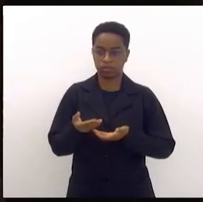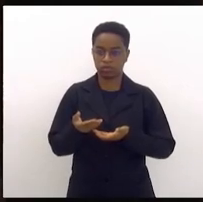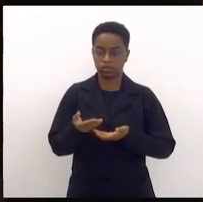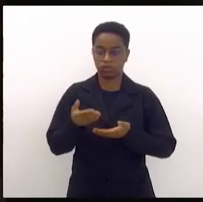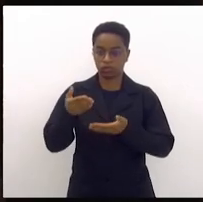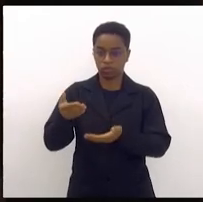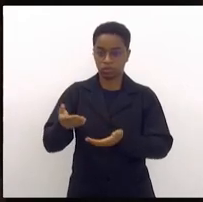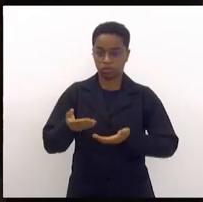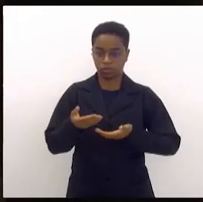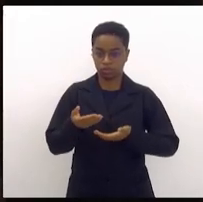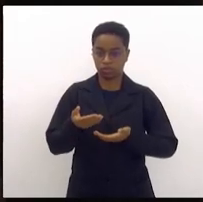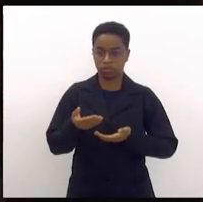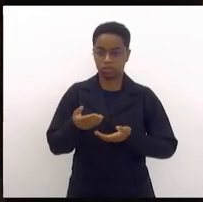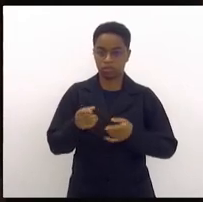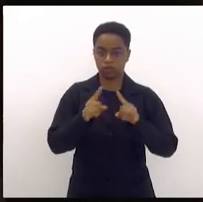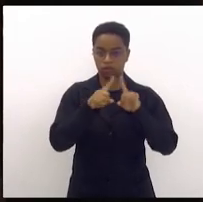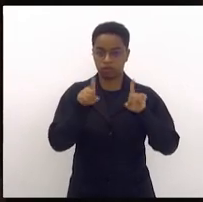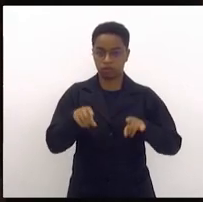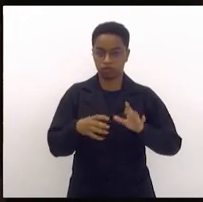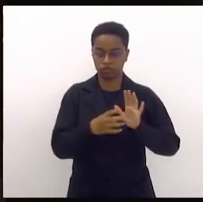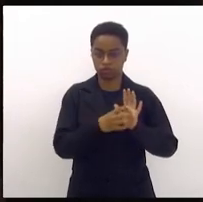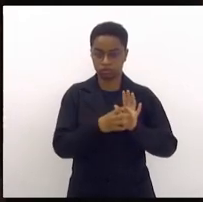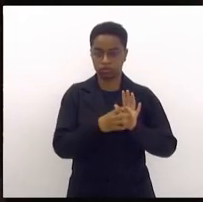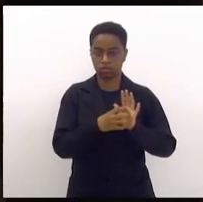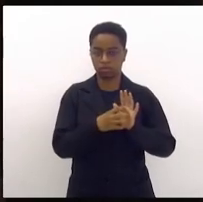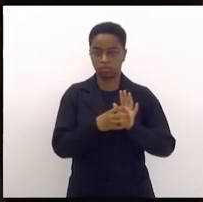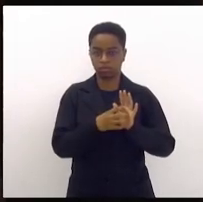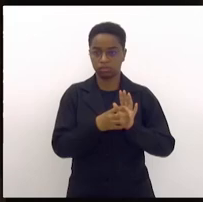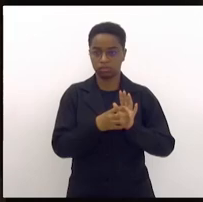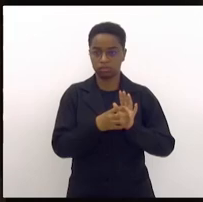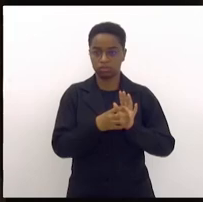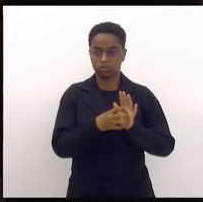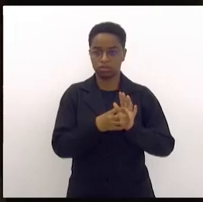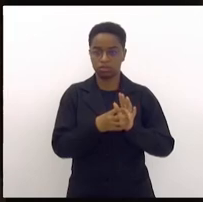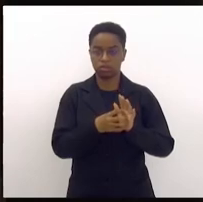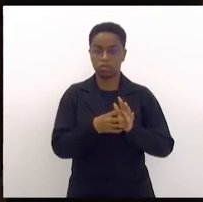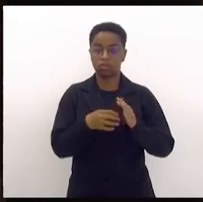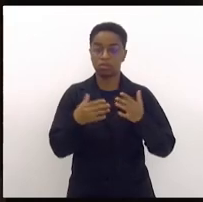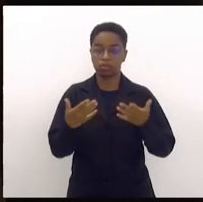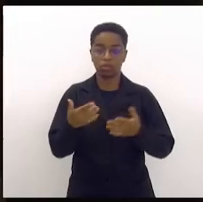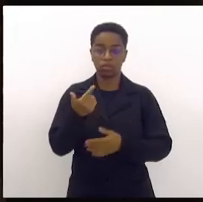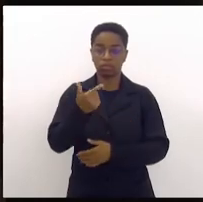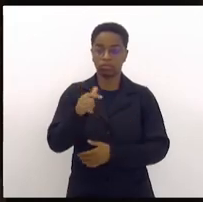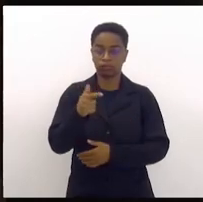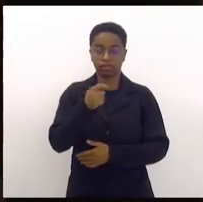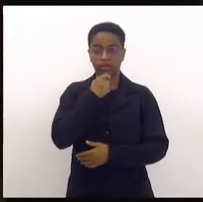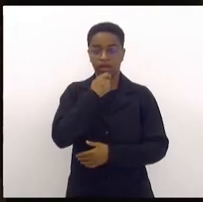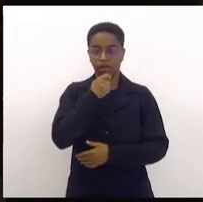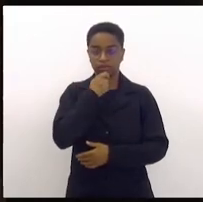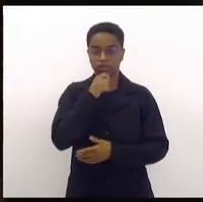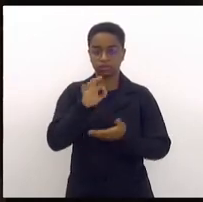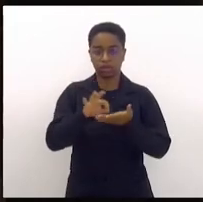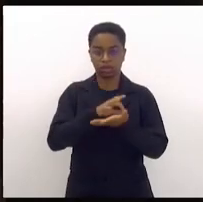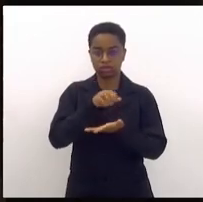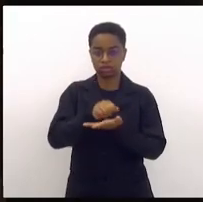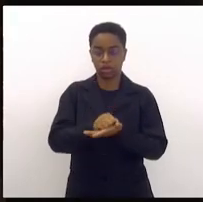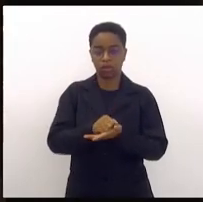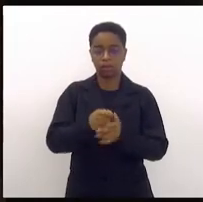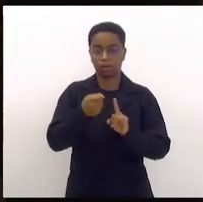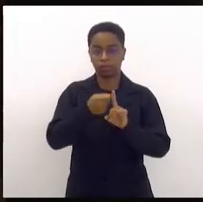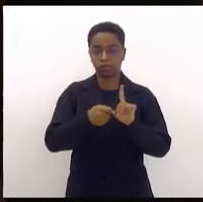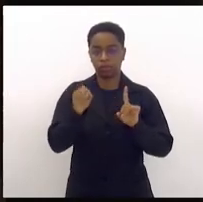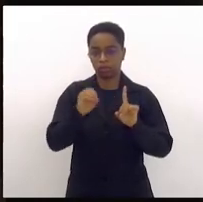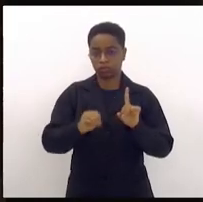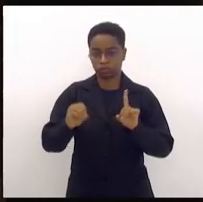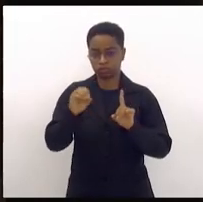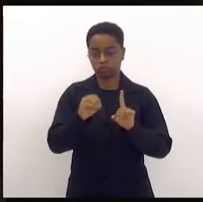ela convoca os funcionários, ou melhor, os médicos, que não haviam ainda assinado o ponto do mês de outubro, para ir assinar.